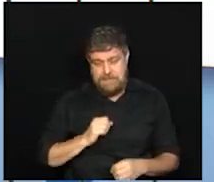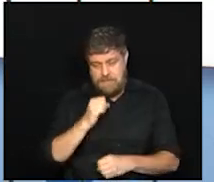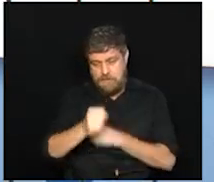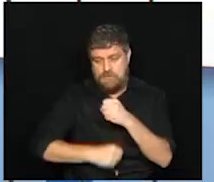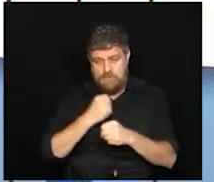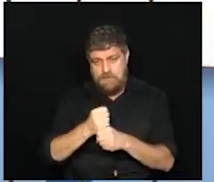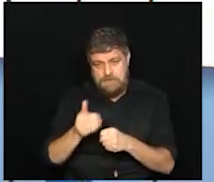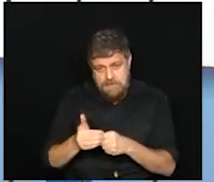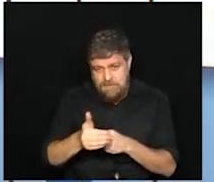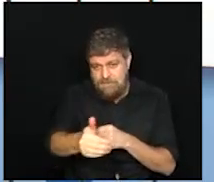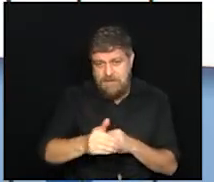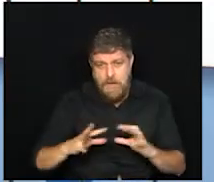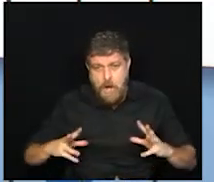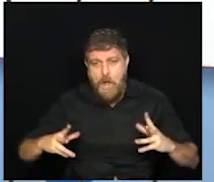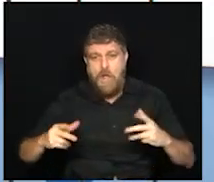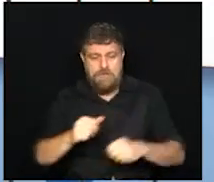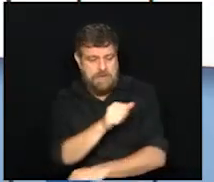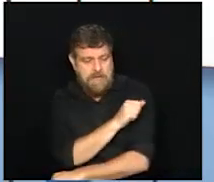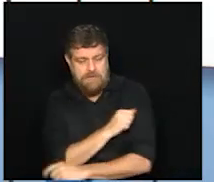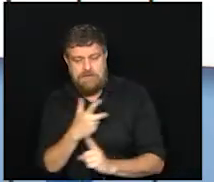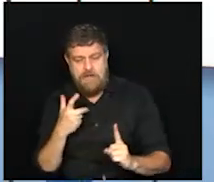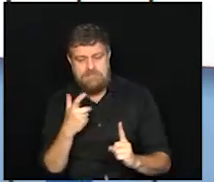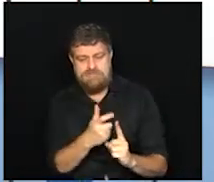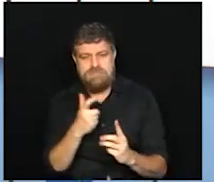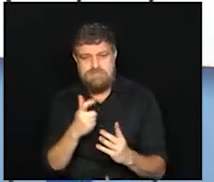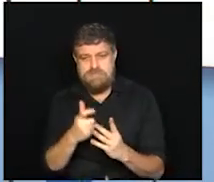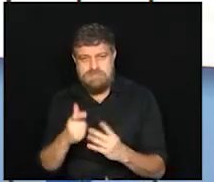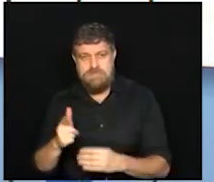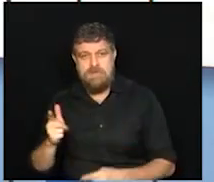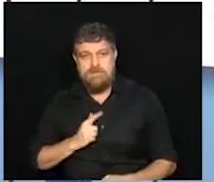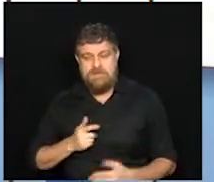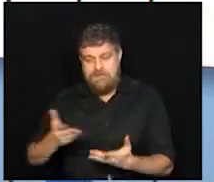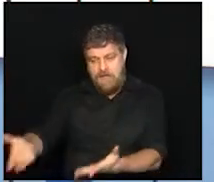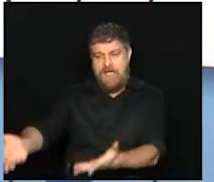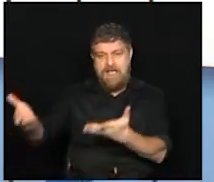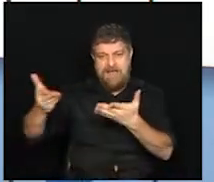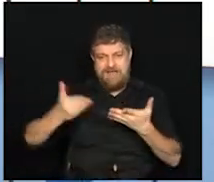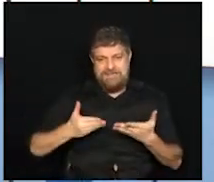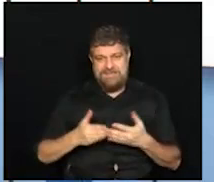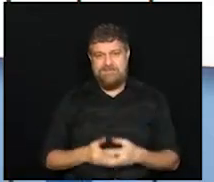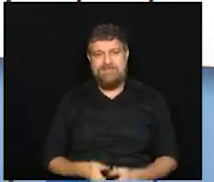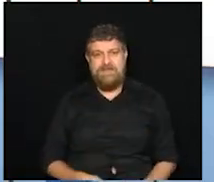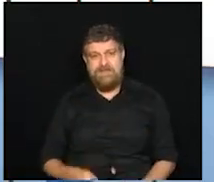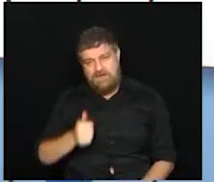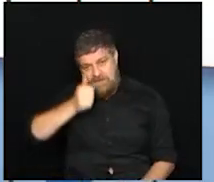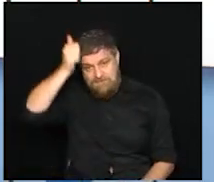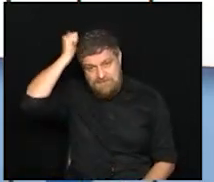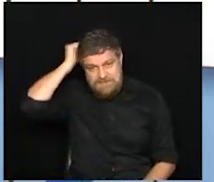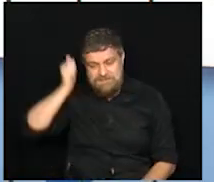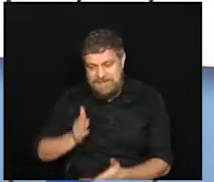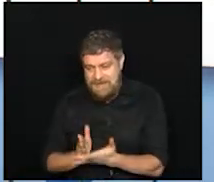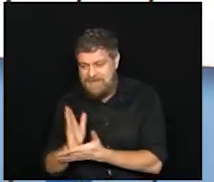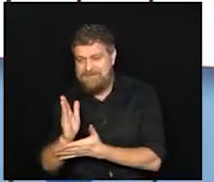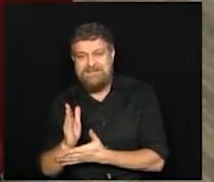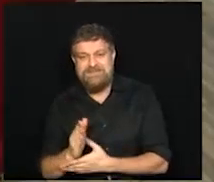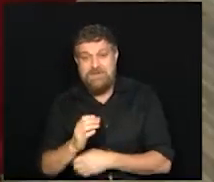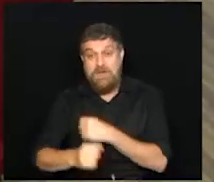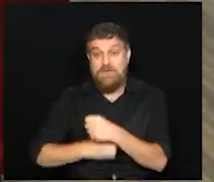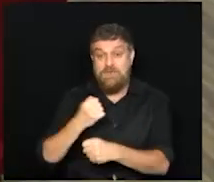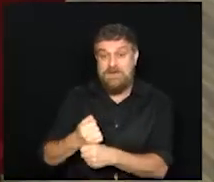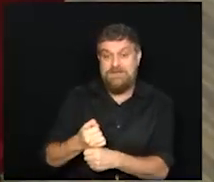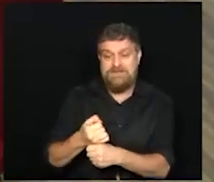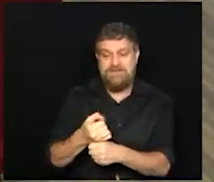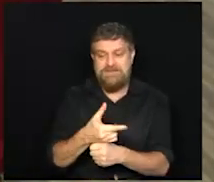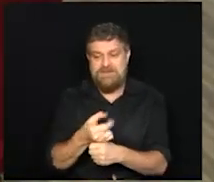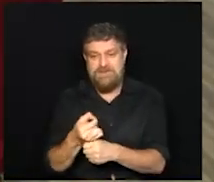ano, com todo mundo vacinado, possa ter a calorada para recepcionar os calouros de 2022. Vamos falar agora